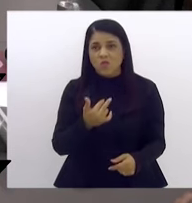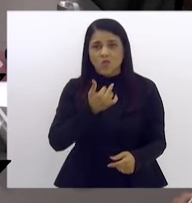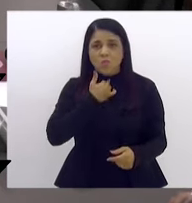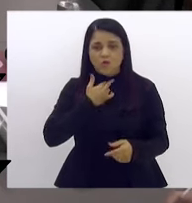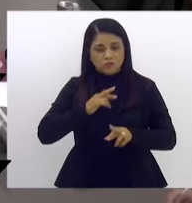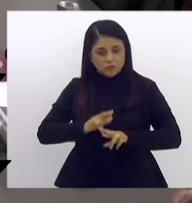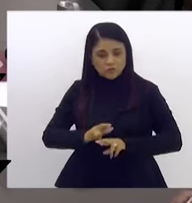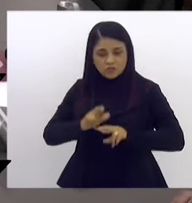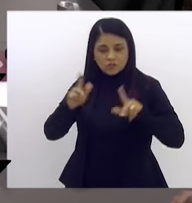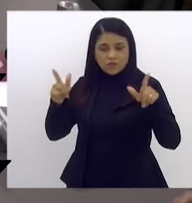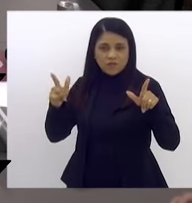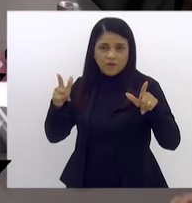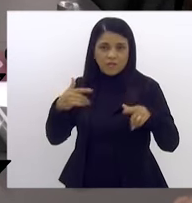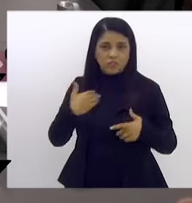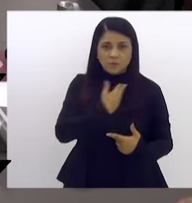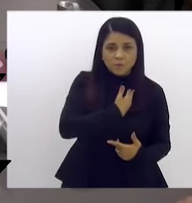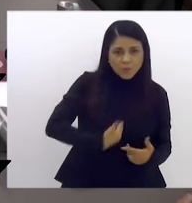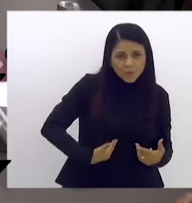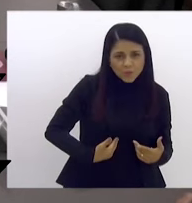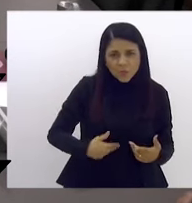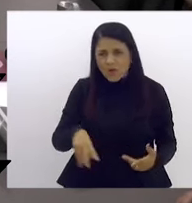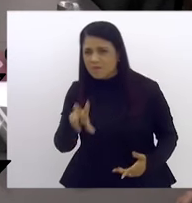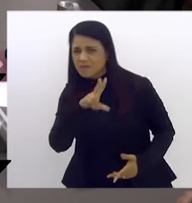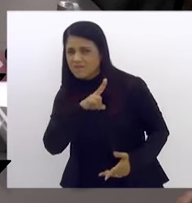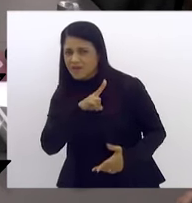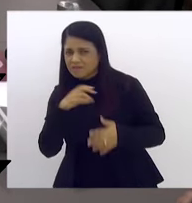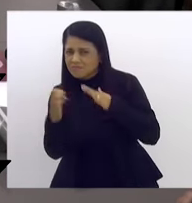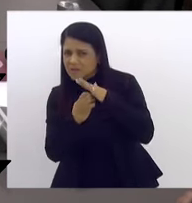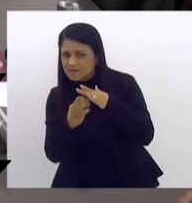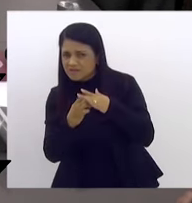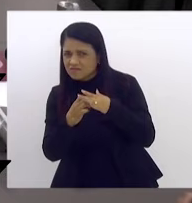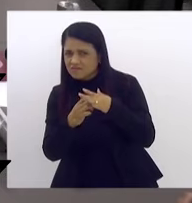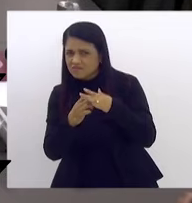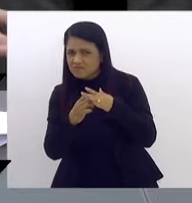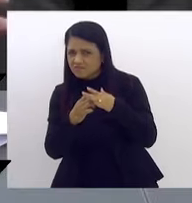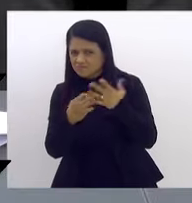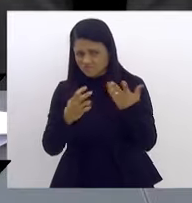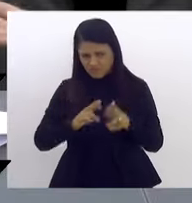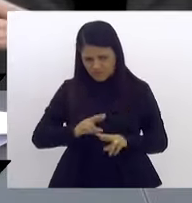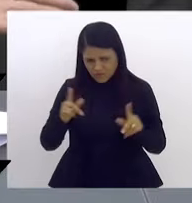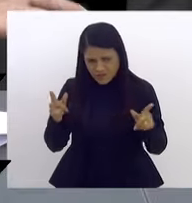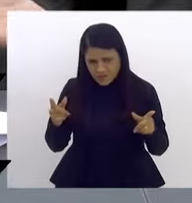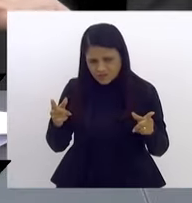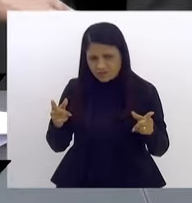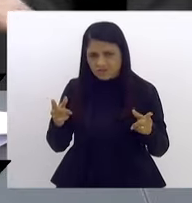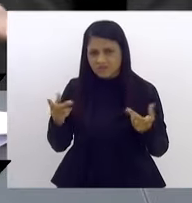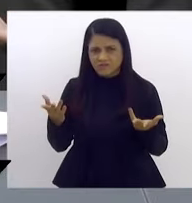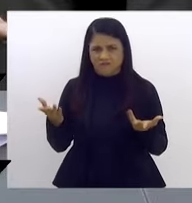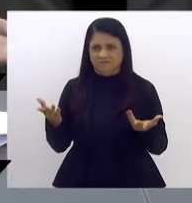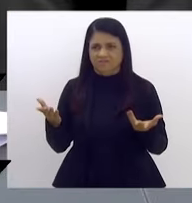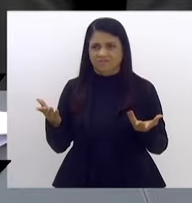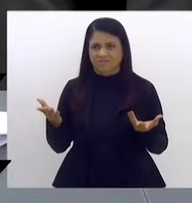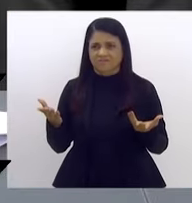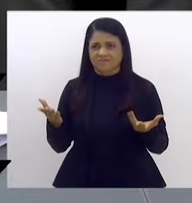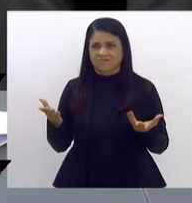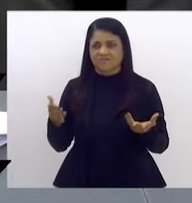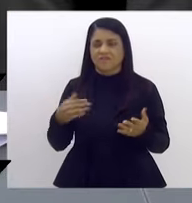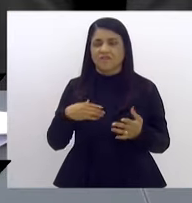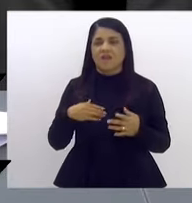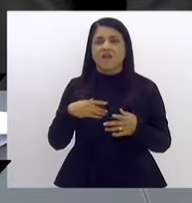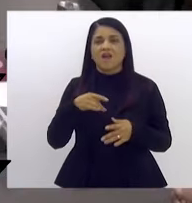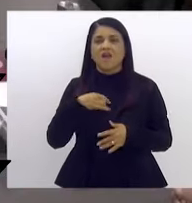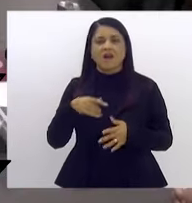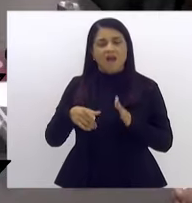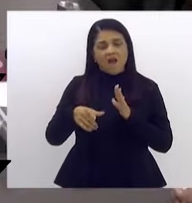pro público pro privado ou vale ou não vale por que que tem que uma ser de maneira diferente fazer uma sugestão da gente encerrar a discussão